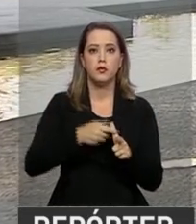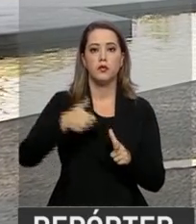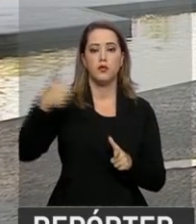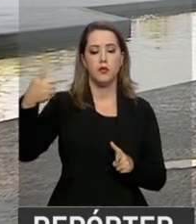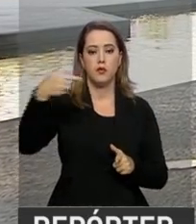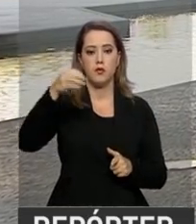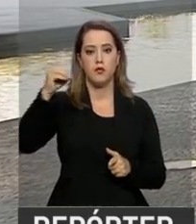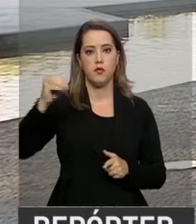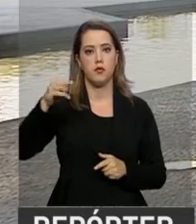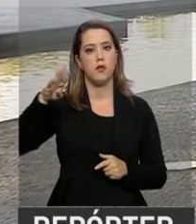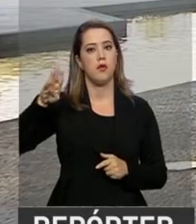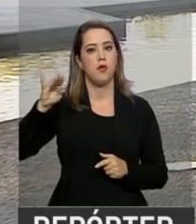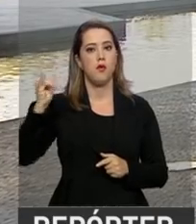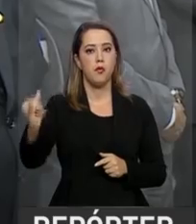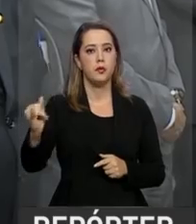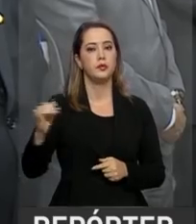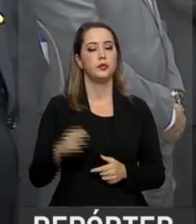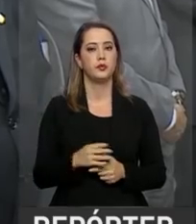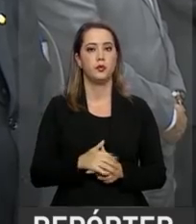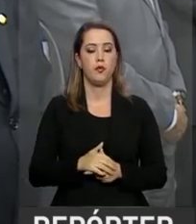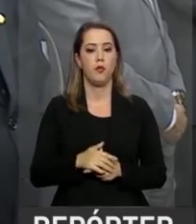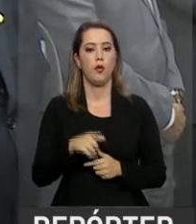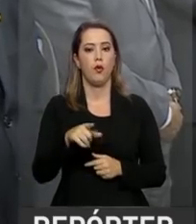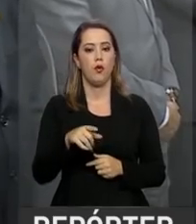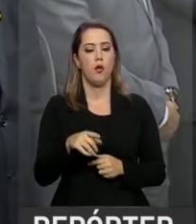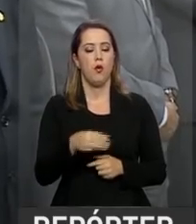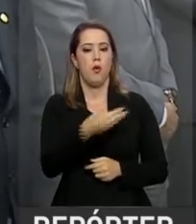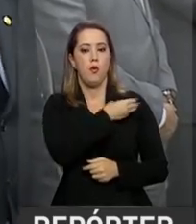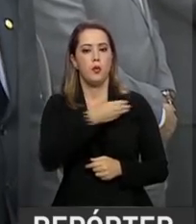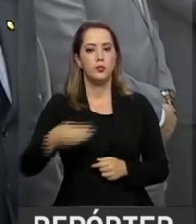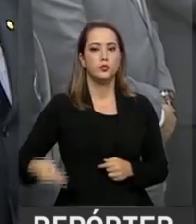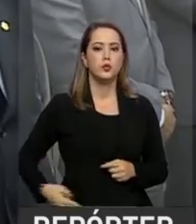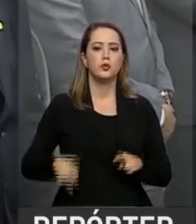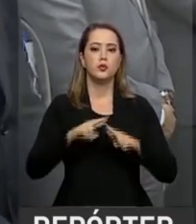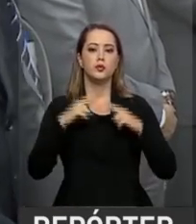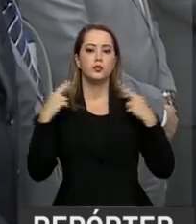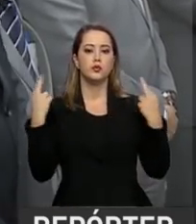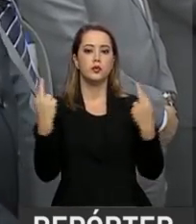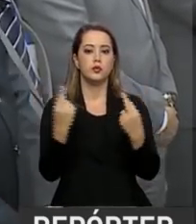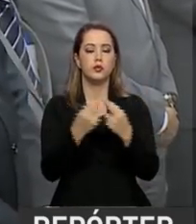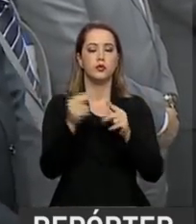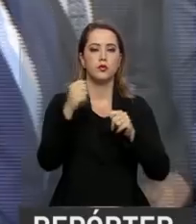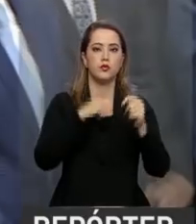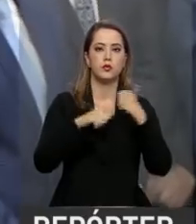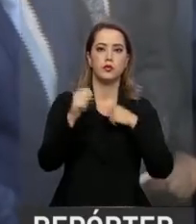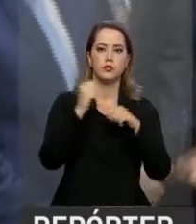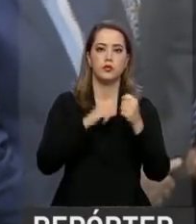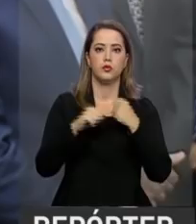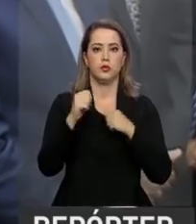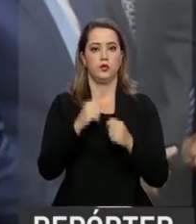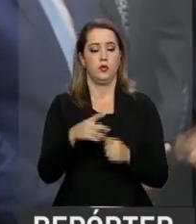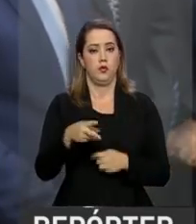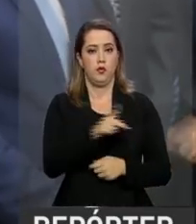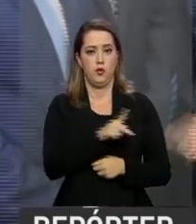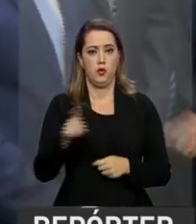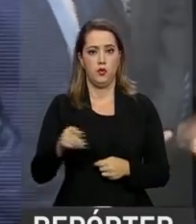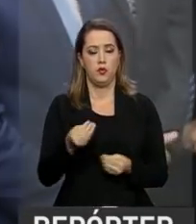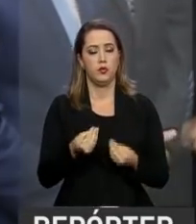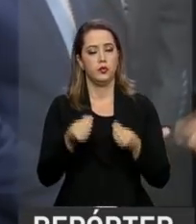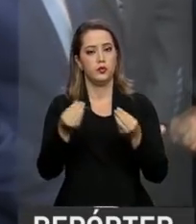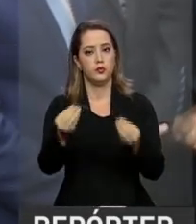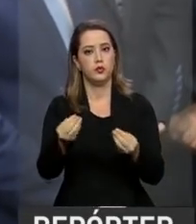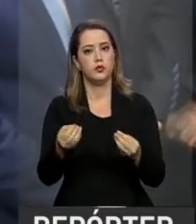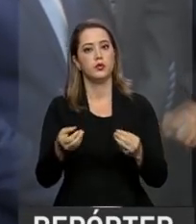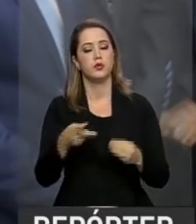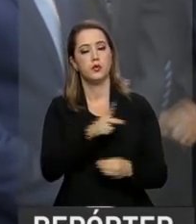170,5 bilhões de reais. Com os ministros do núcleo político e da área econômica, o presidente interino Michel Temer entregou ao presidente